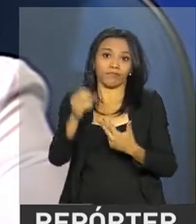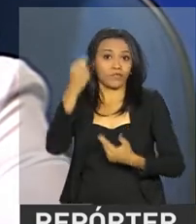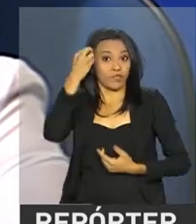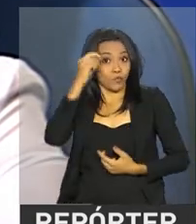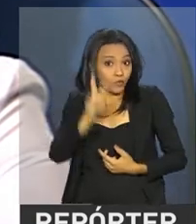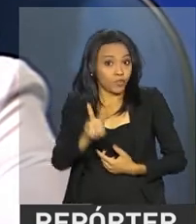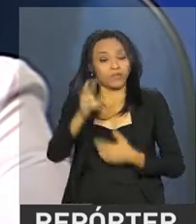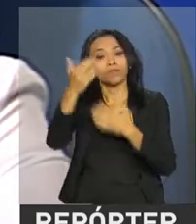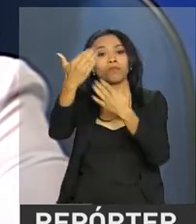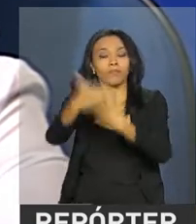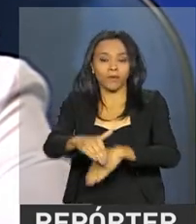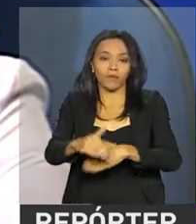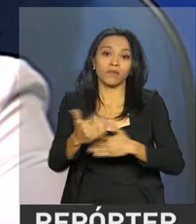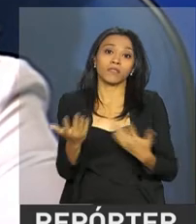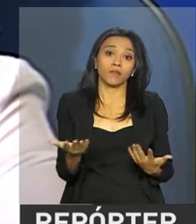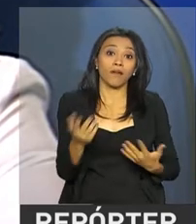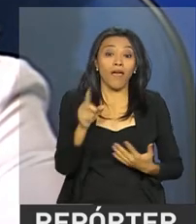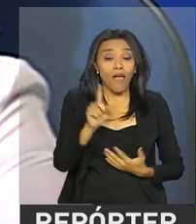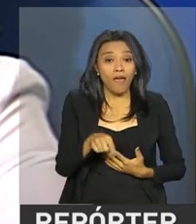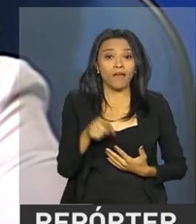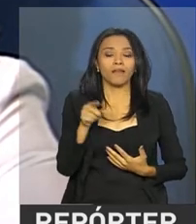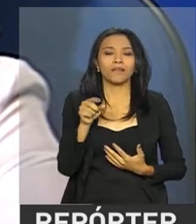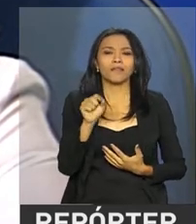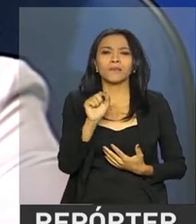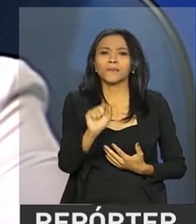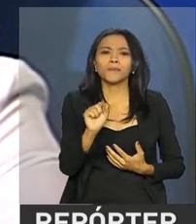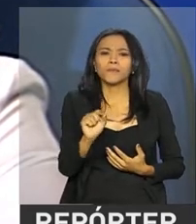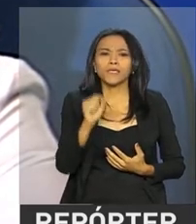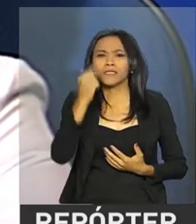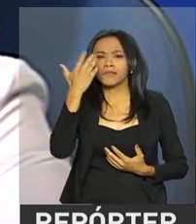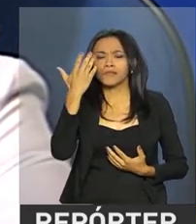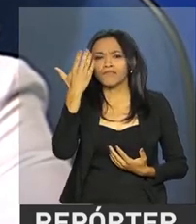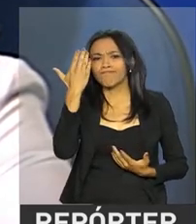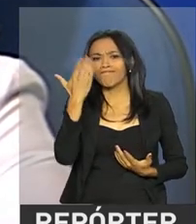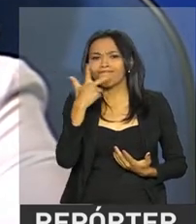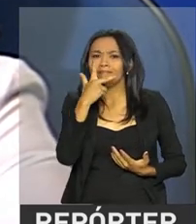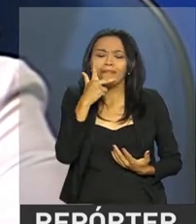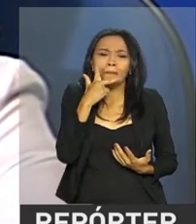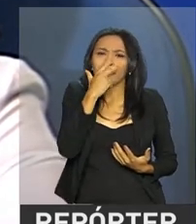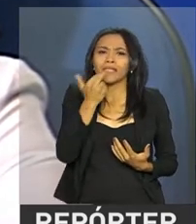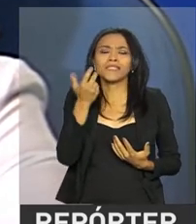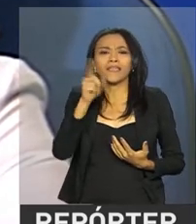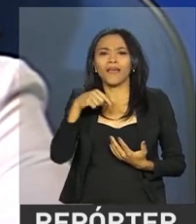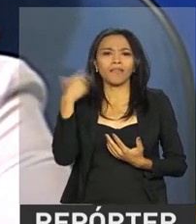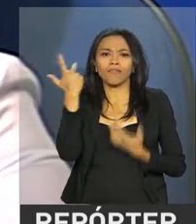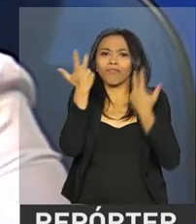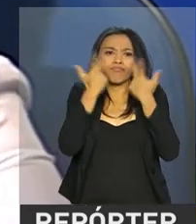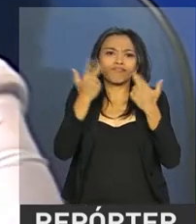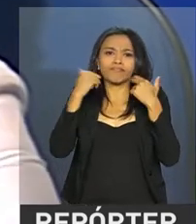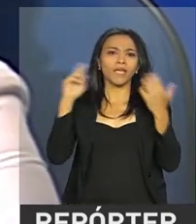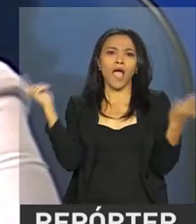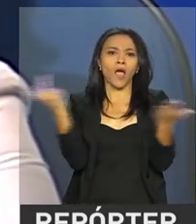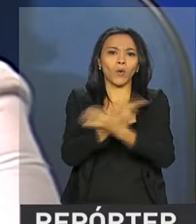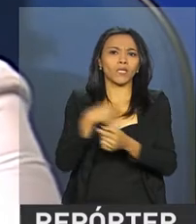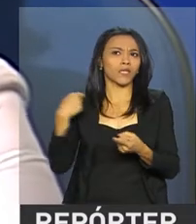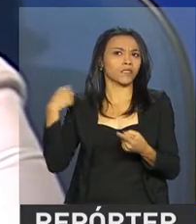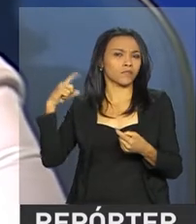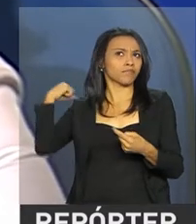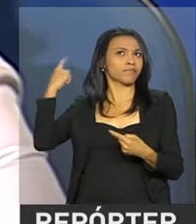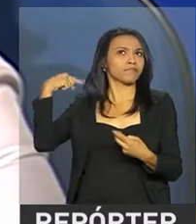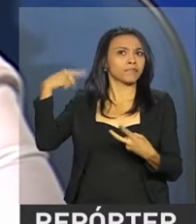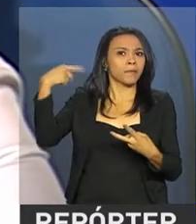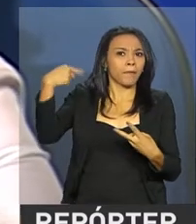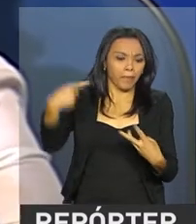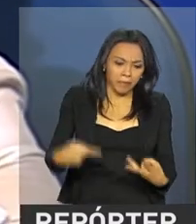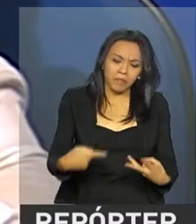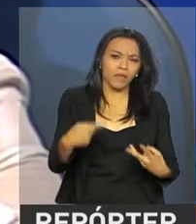que repete um comportamento mais ou menos padrão em exames anteriores. Então,